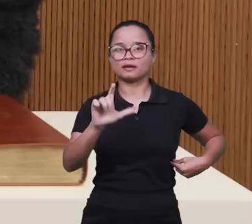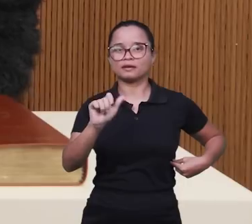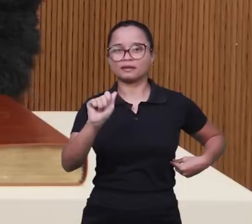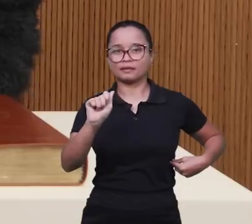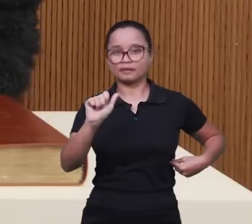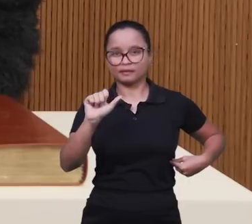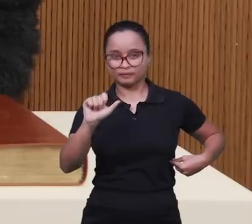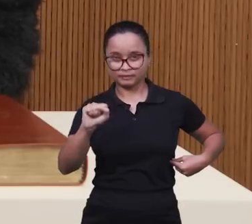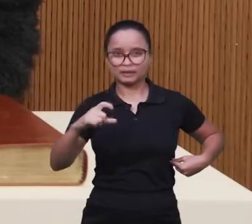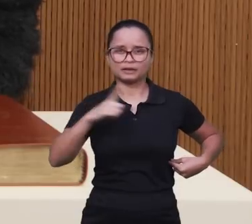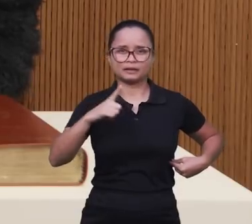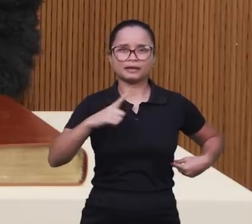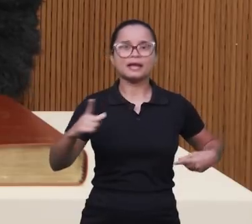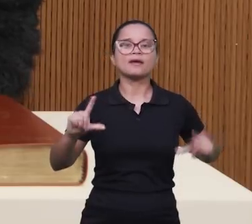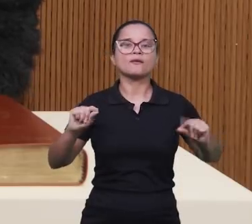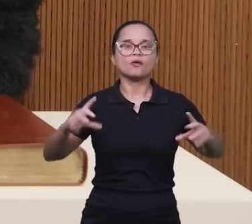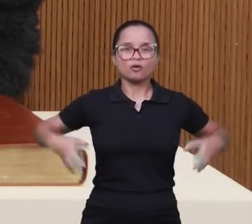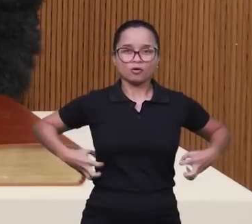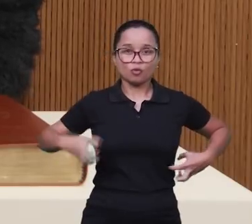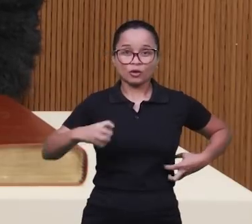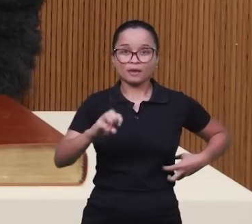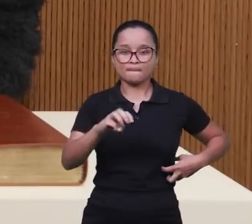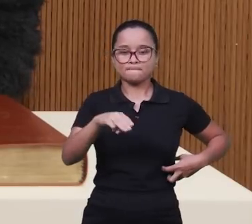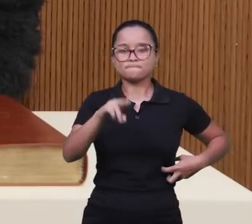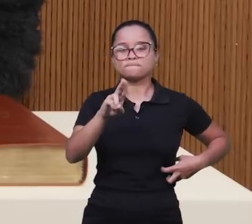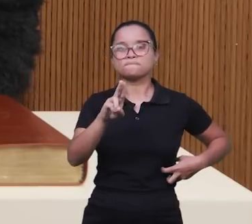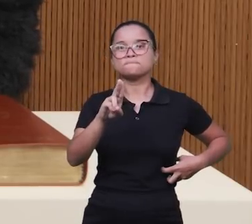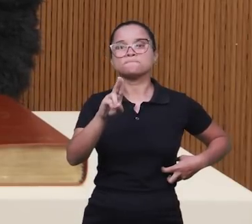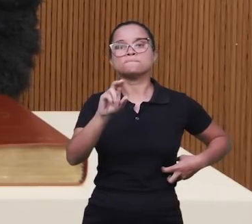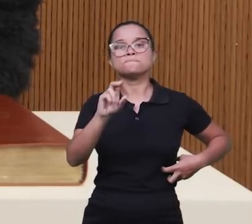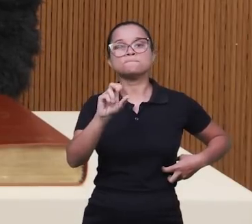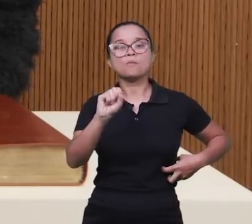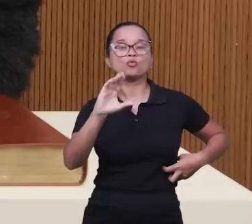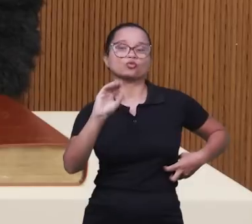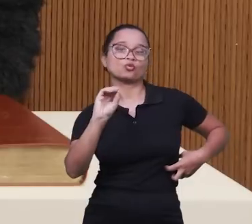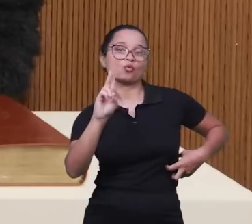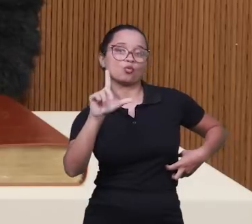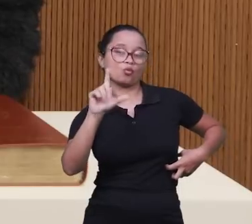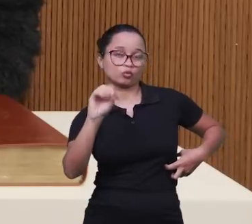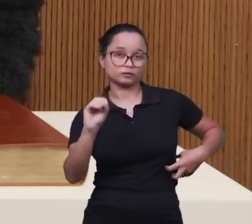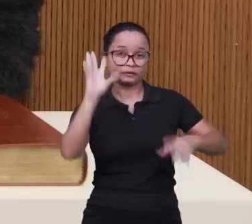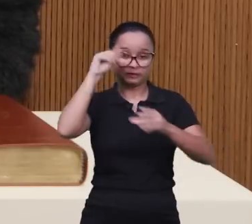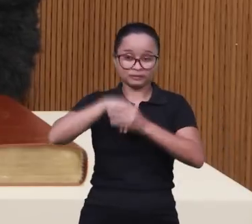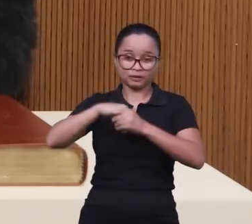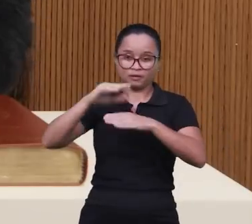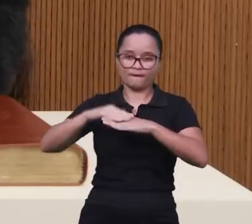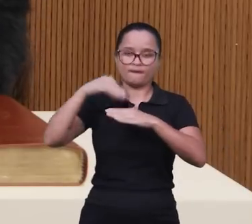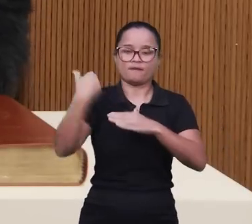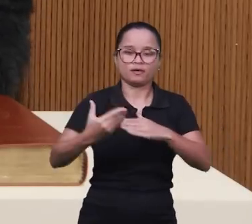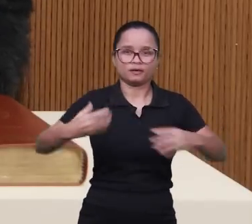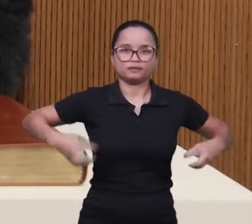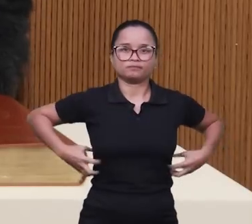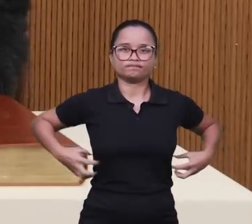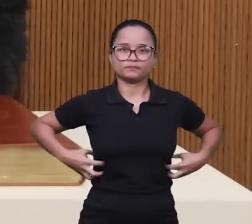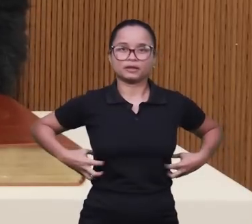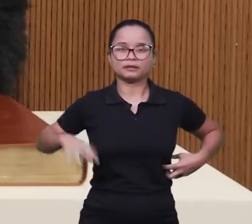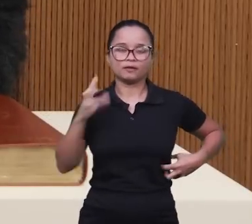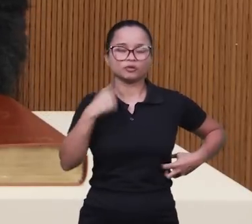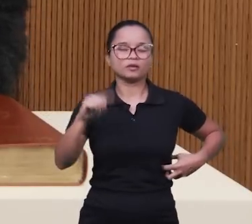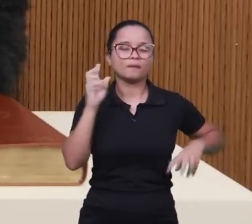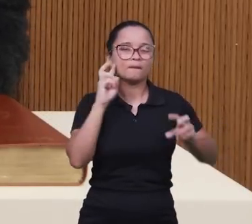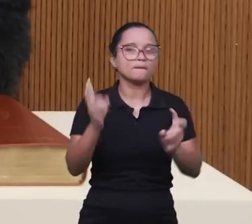músculos intercostais, internos e externos. Nós vamos entender que